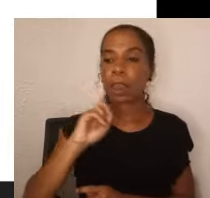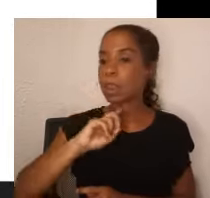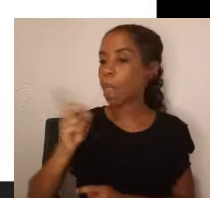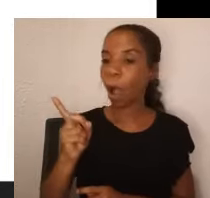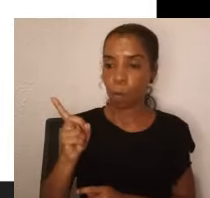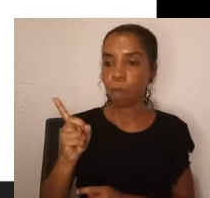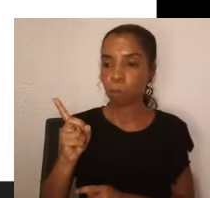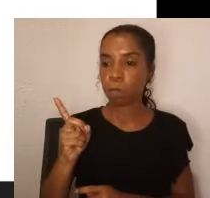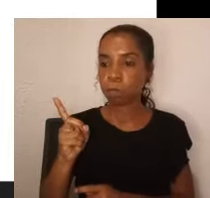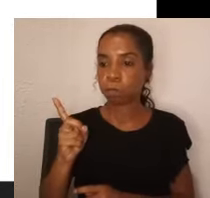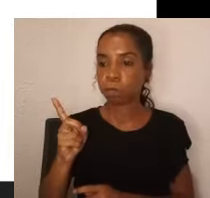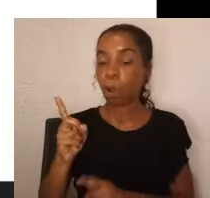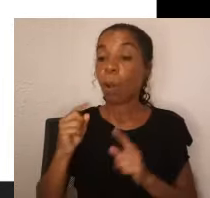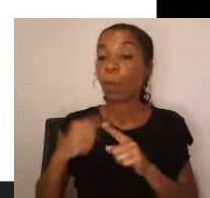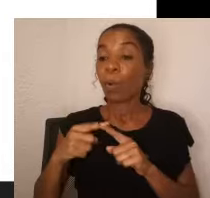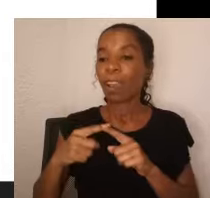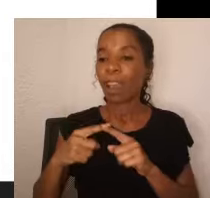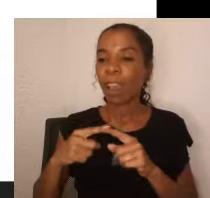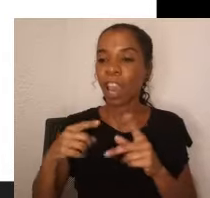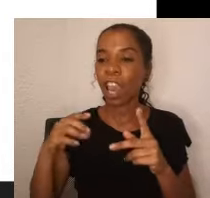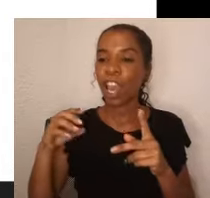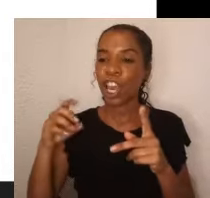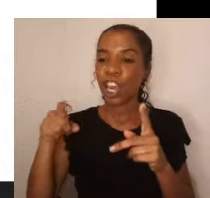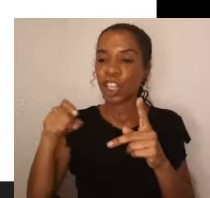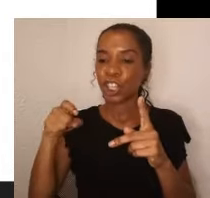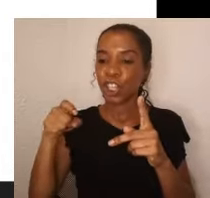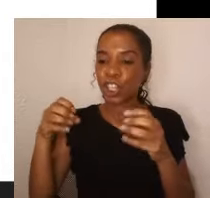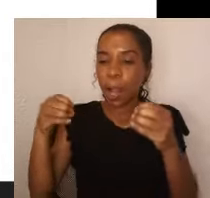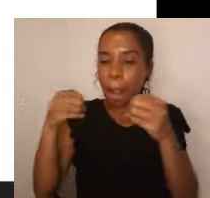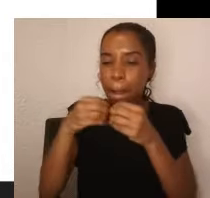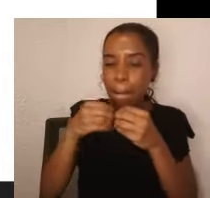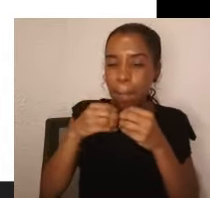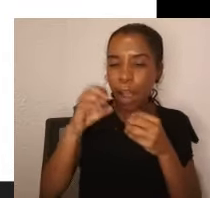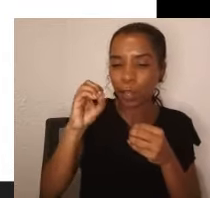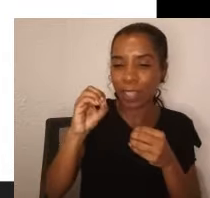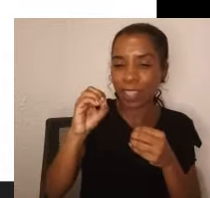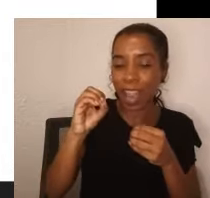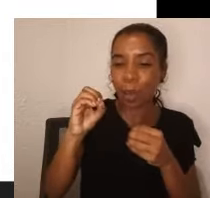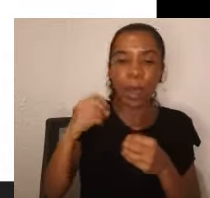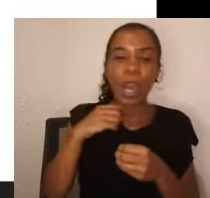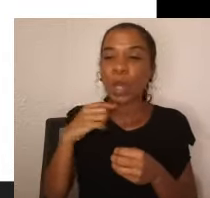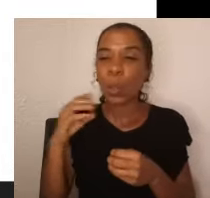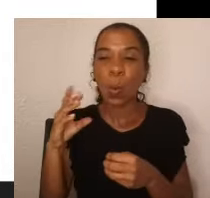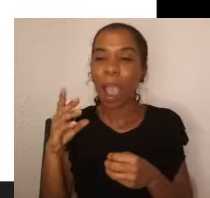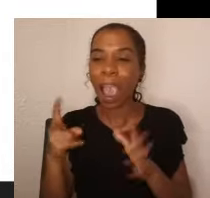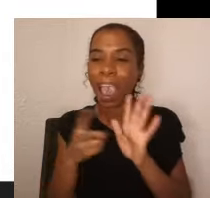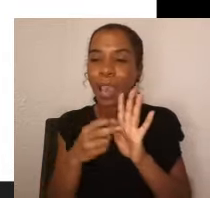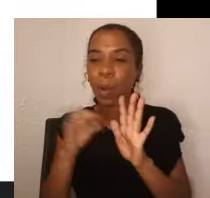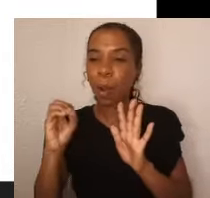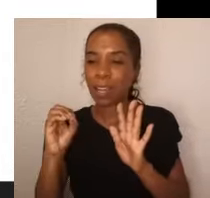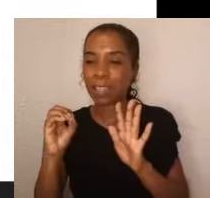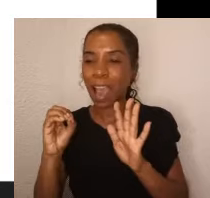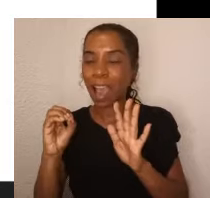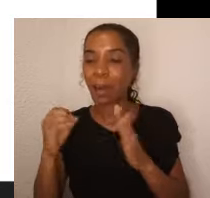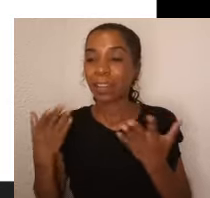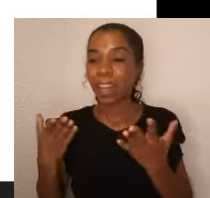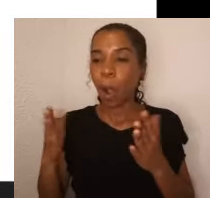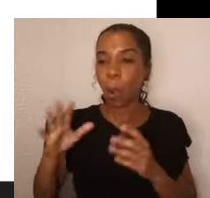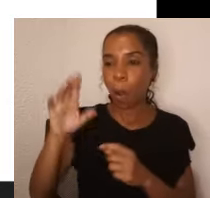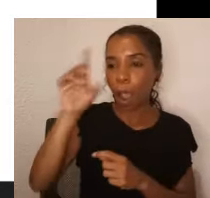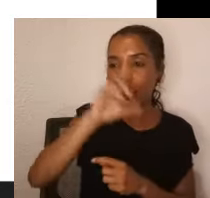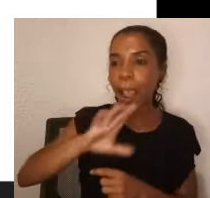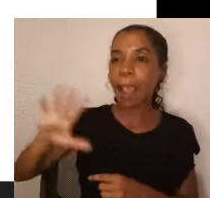conforme o x se aproxima de zero sem ser igual a zero, o valor da imagem, né, o